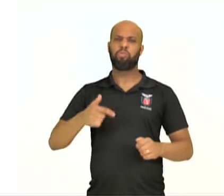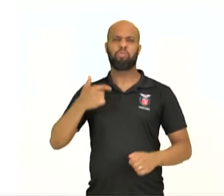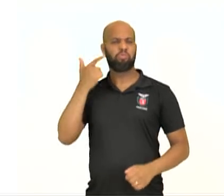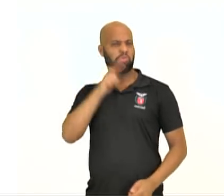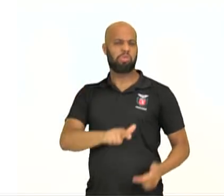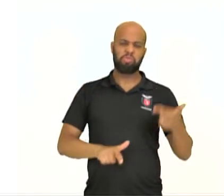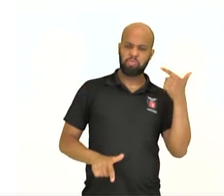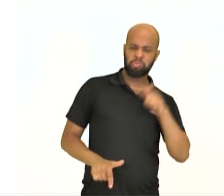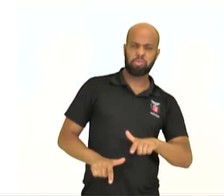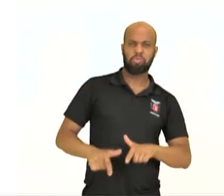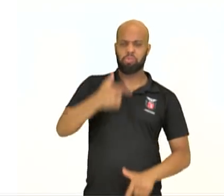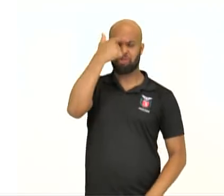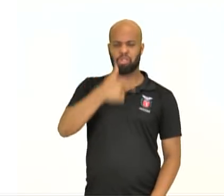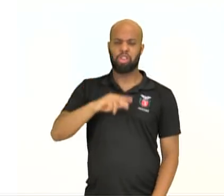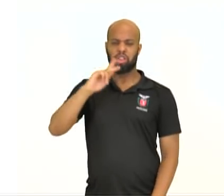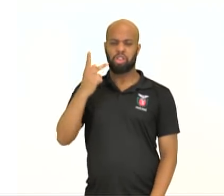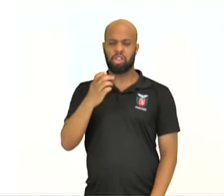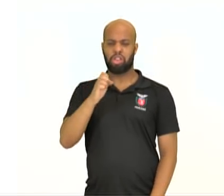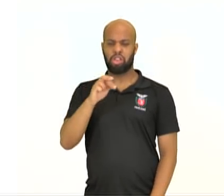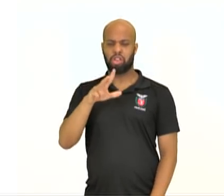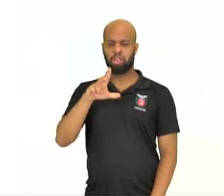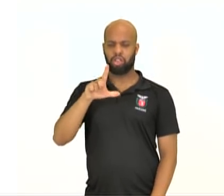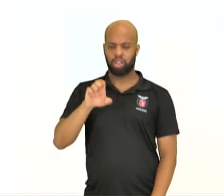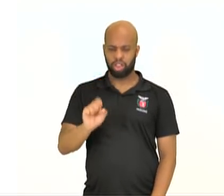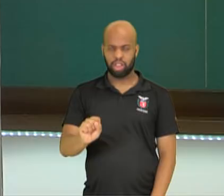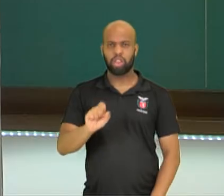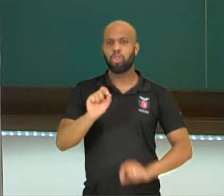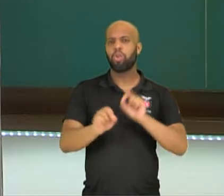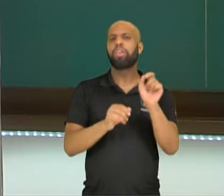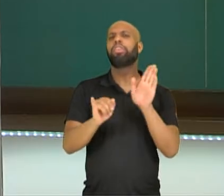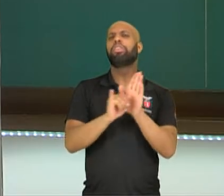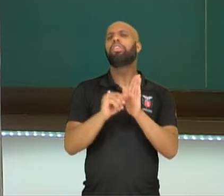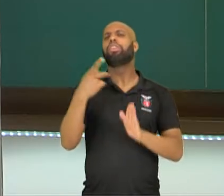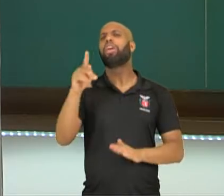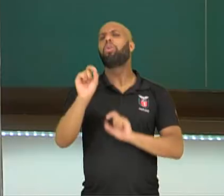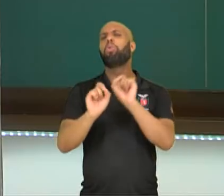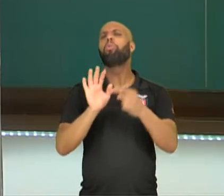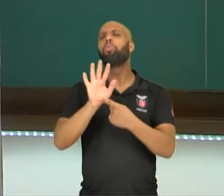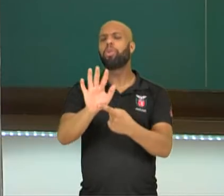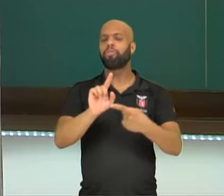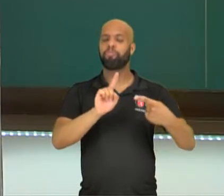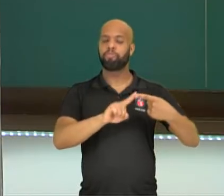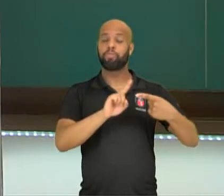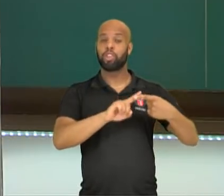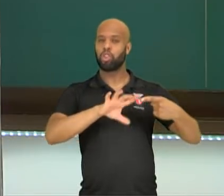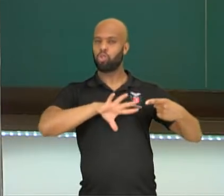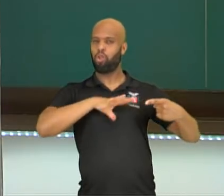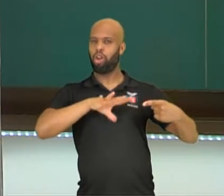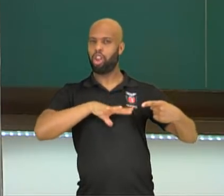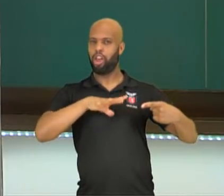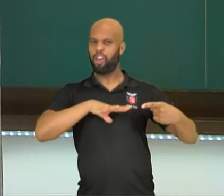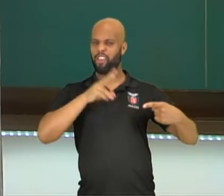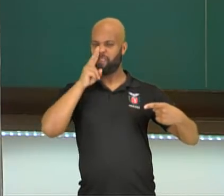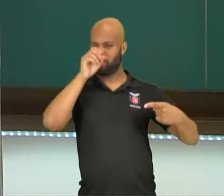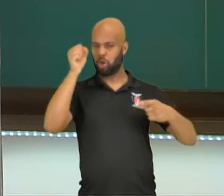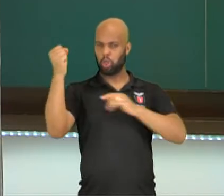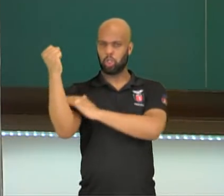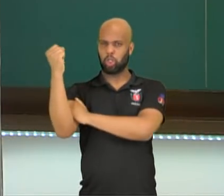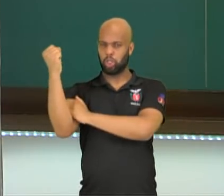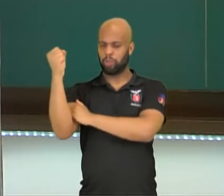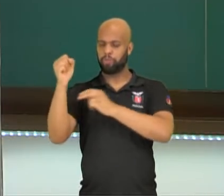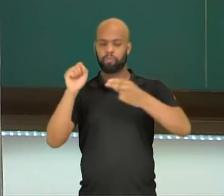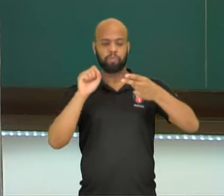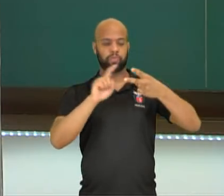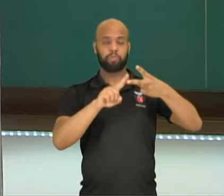Representam-se quais elementos da identidade do menino? Letra A coragem e a força? Letra